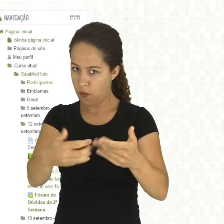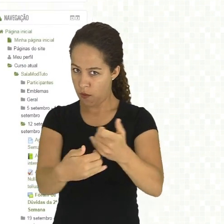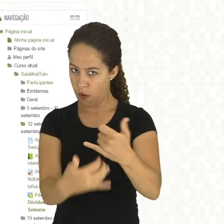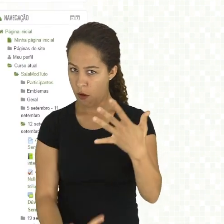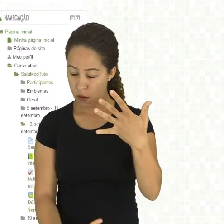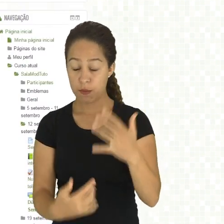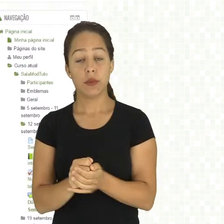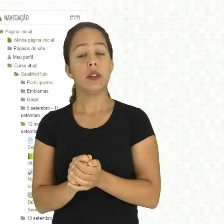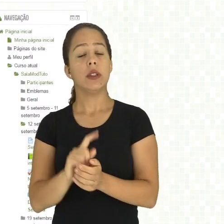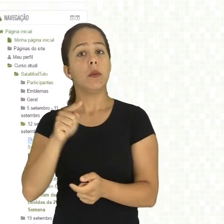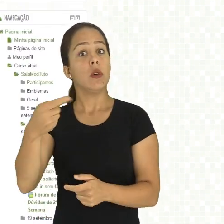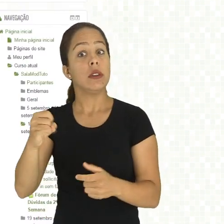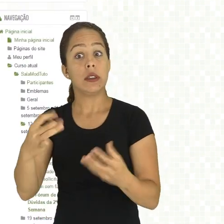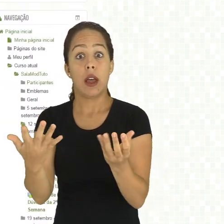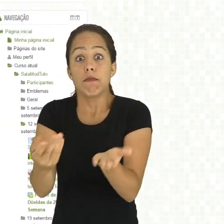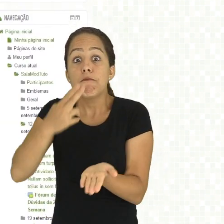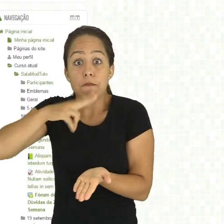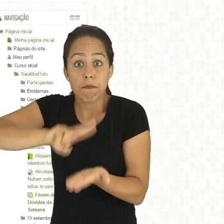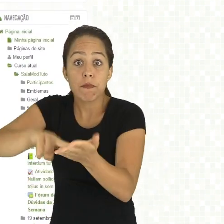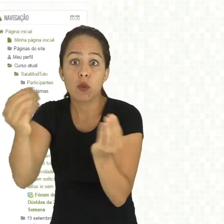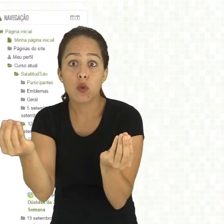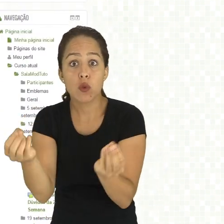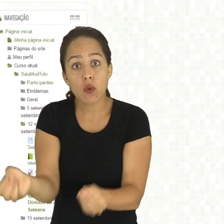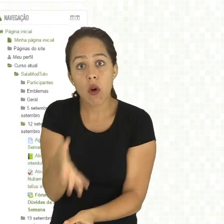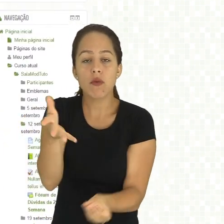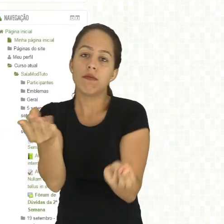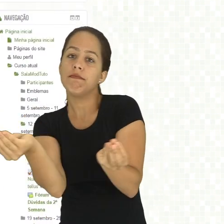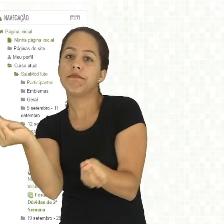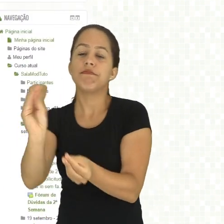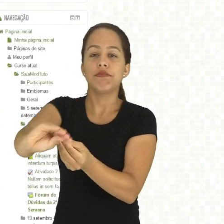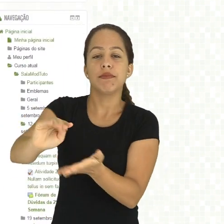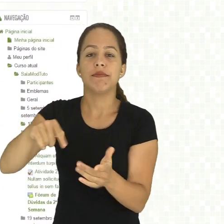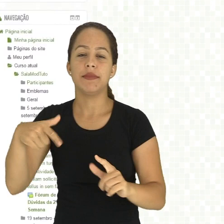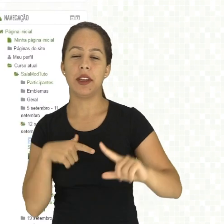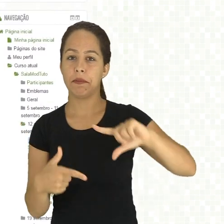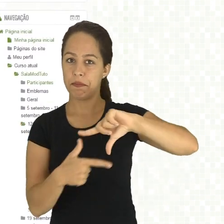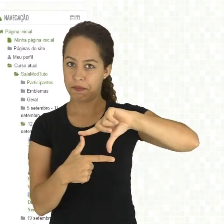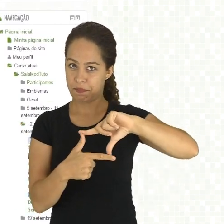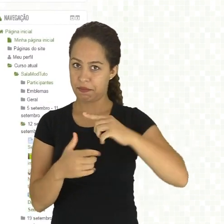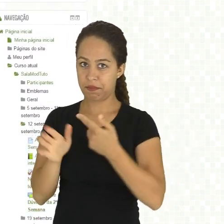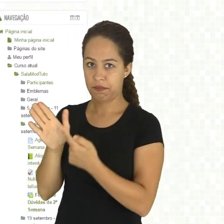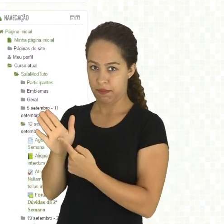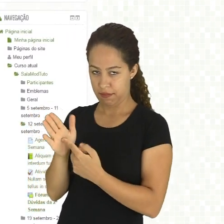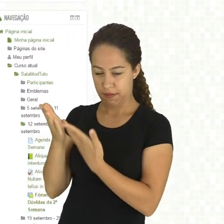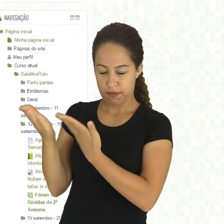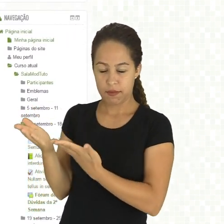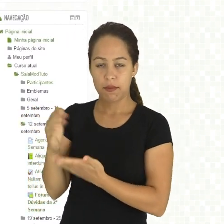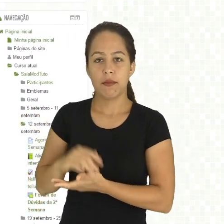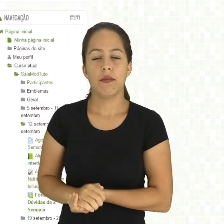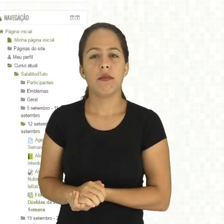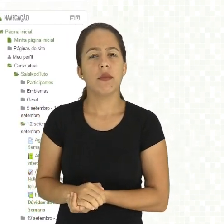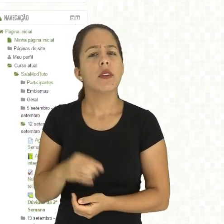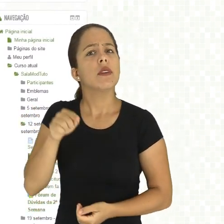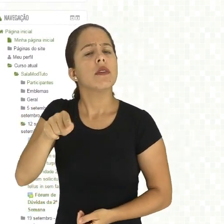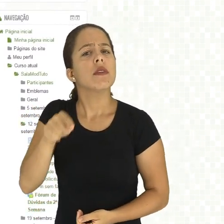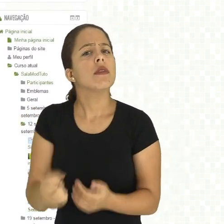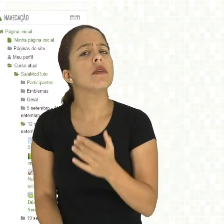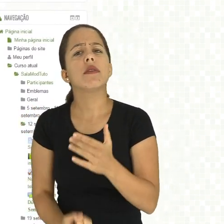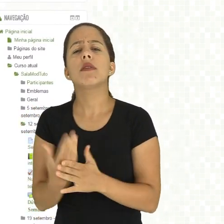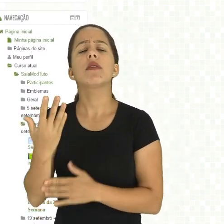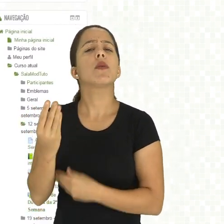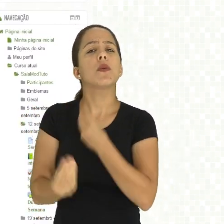neste botão parecendo a nova tela do novo tópico de discussão que você vai criar